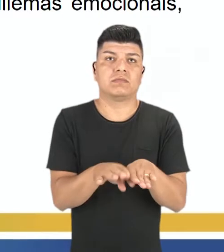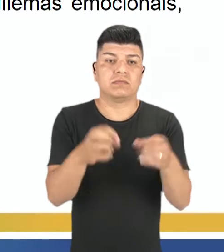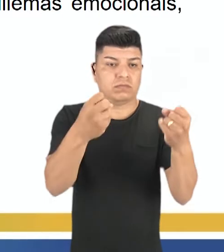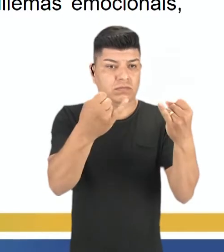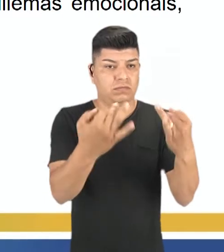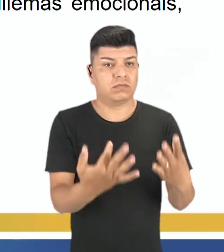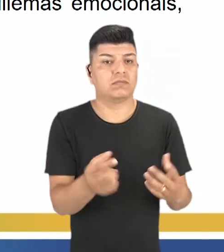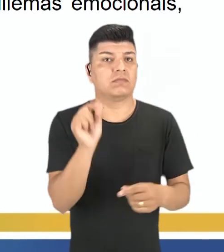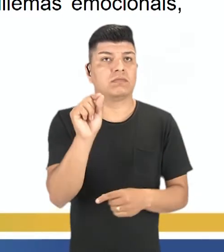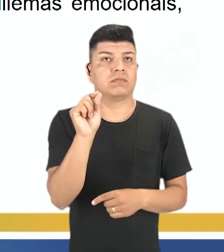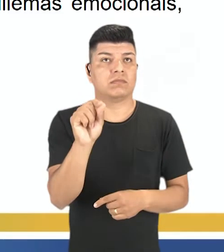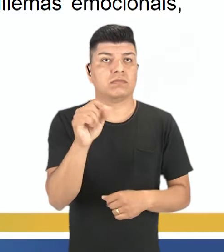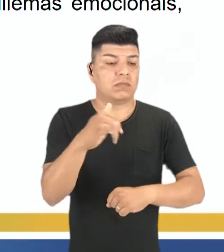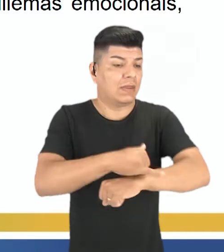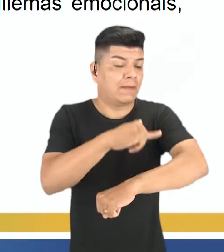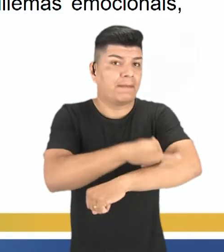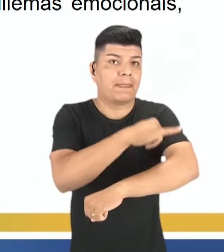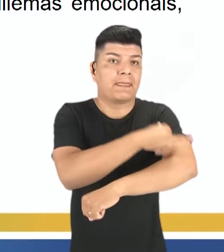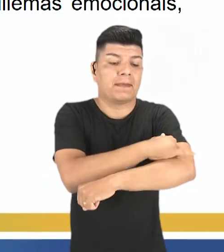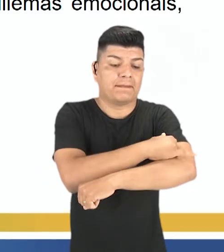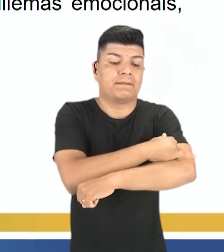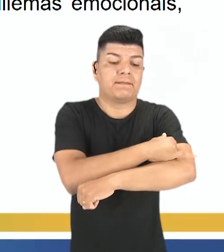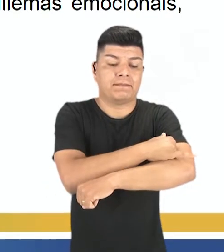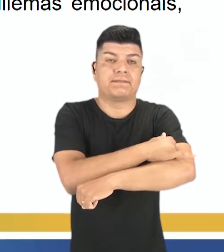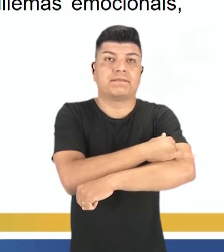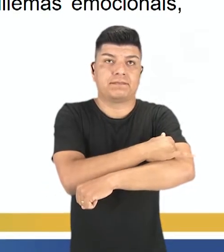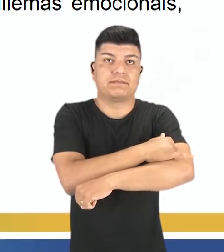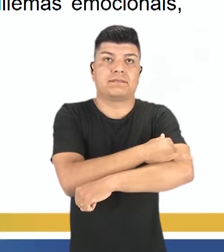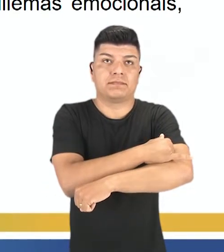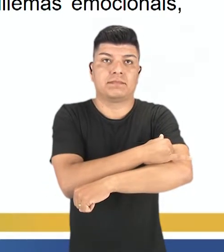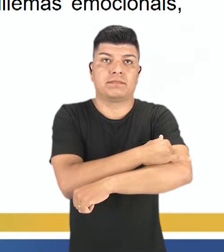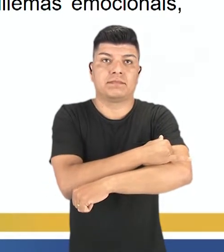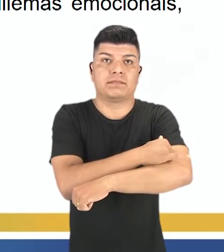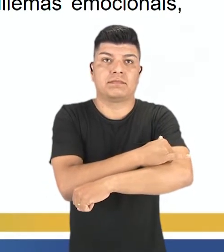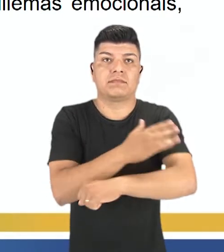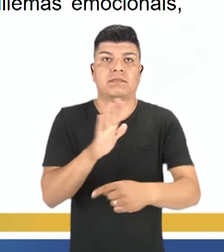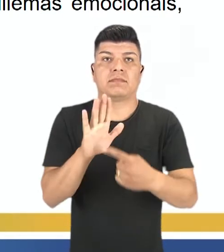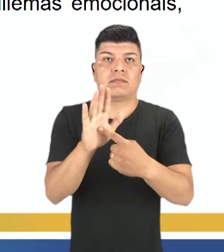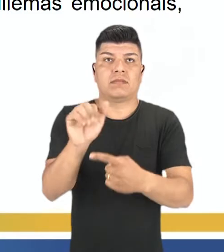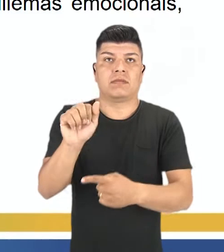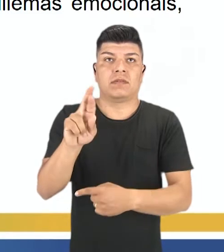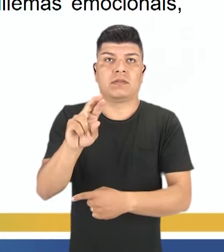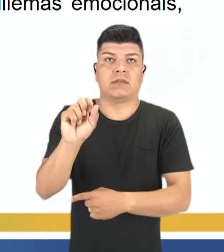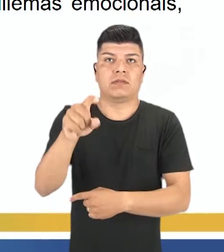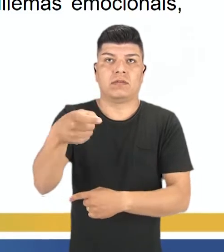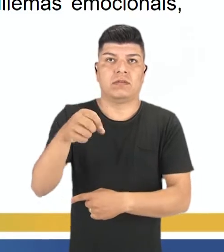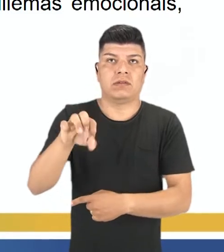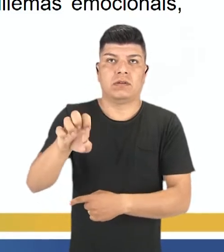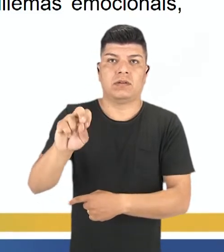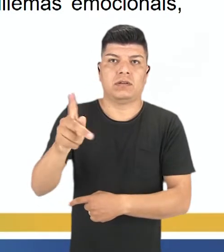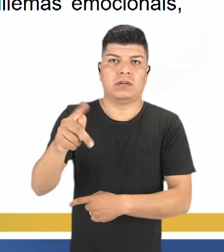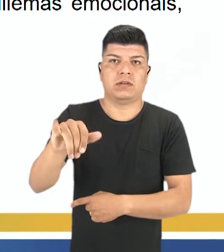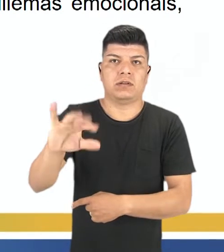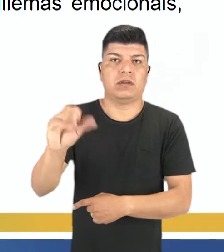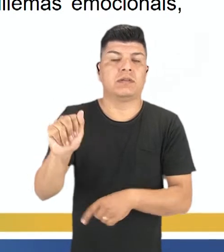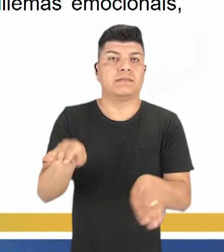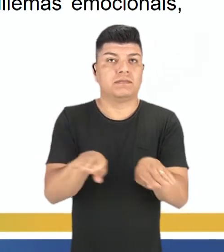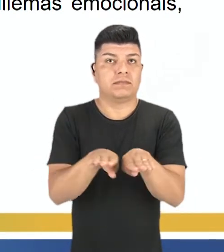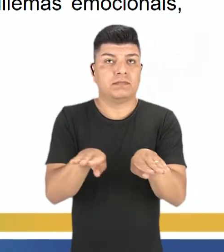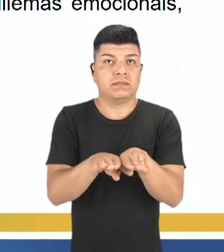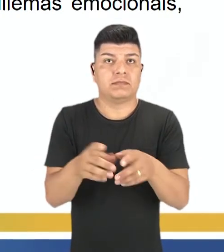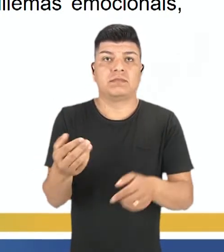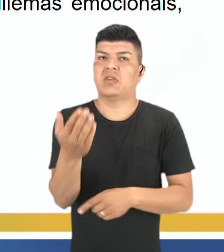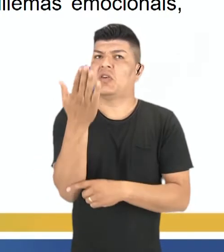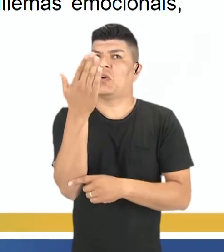de uma relacionada à obesidade. Ao lado da anorexia e bulimia, que nós falamos nas aulas anteriores, a compulsão alimentar